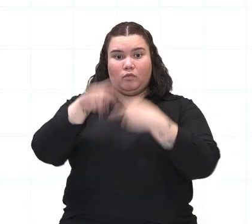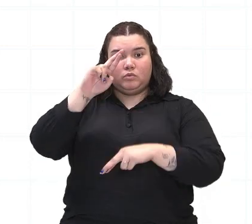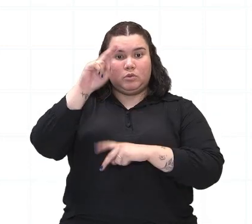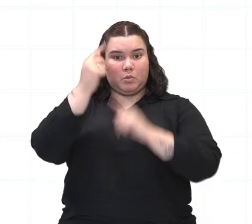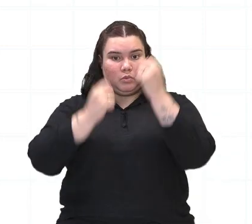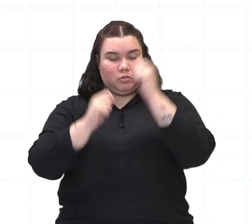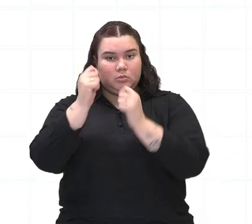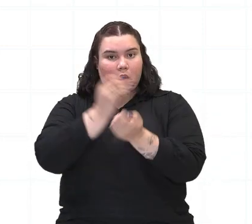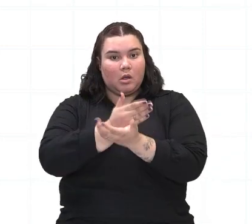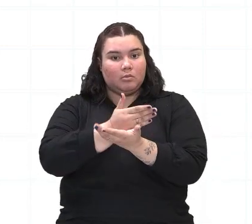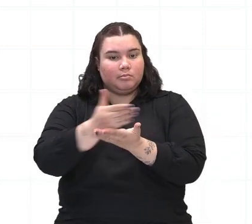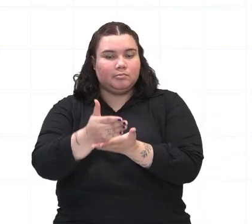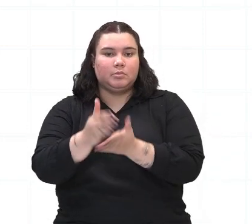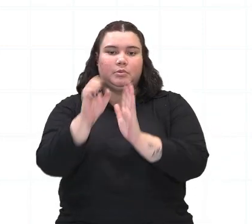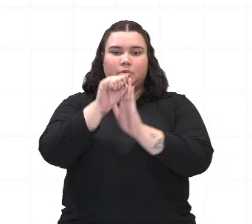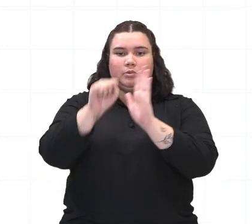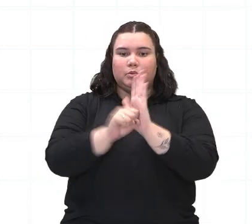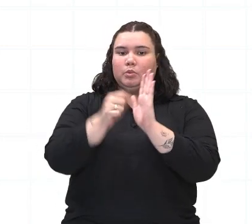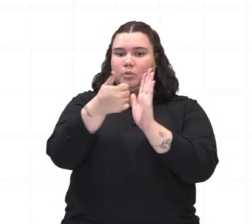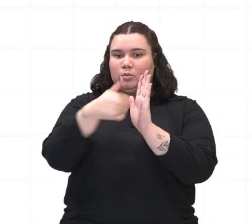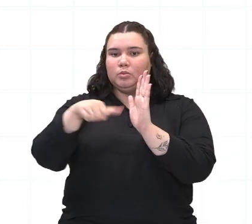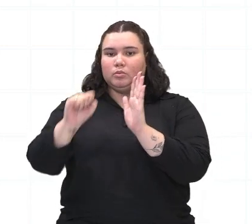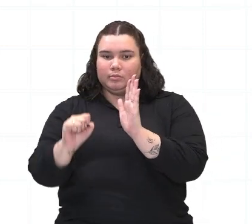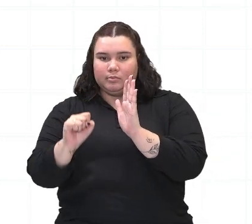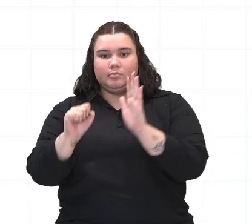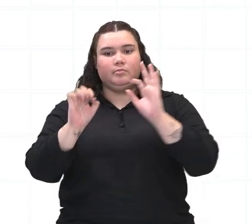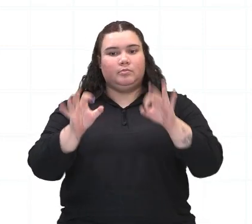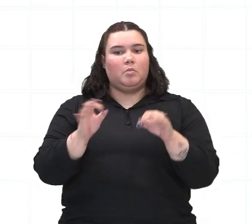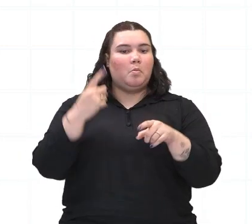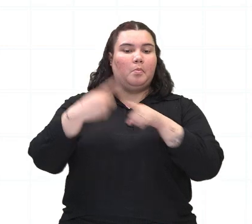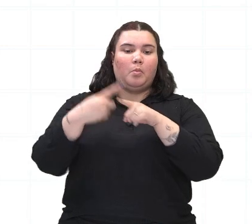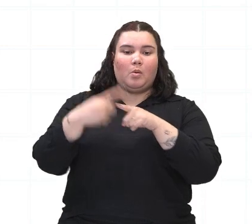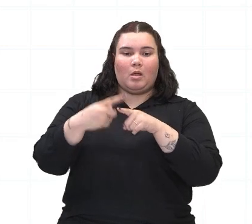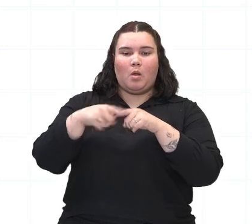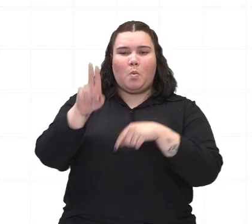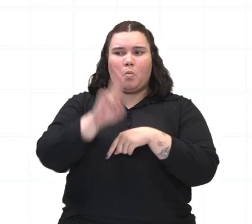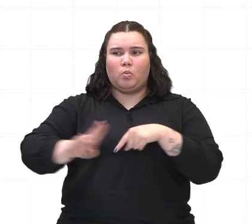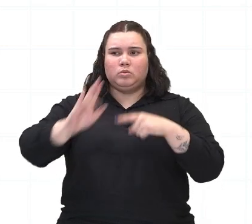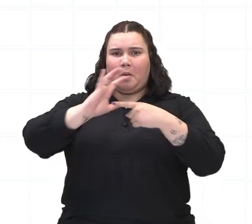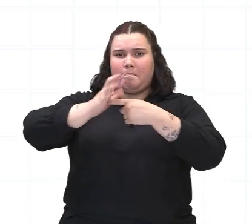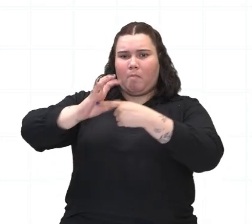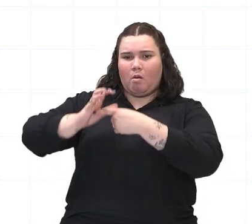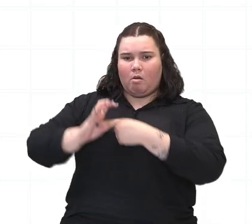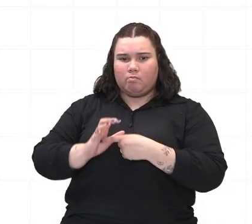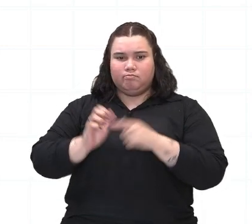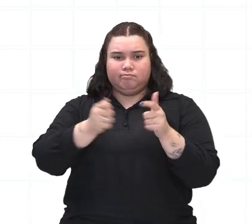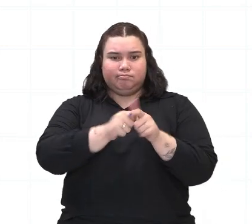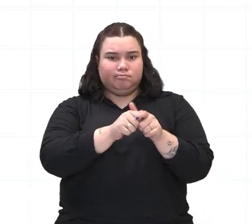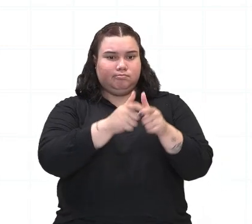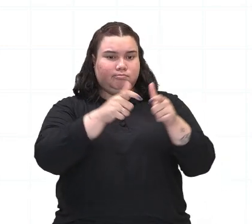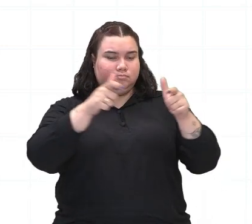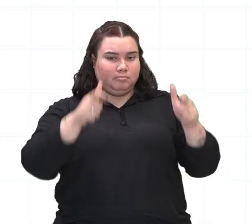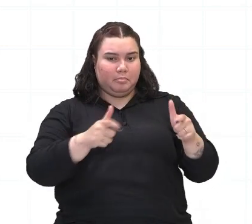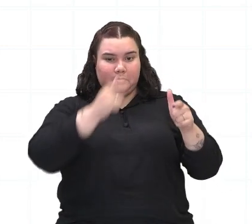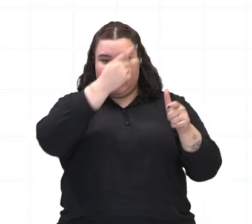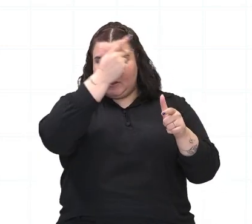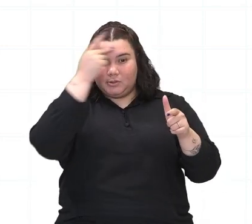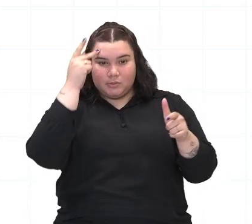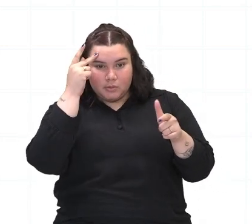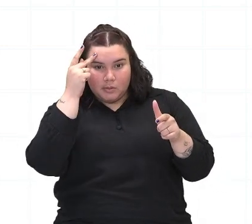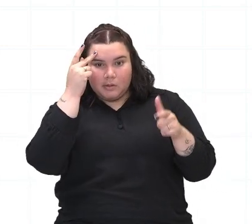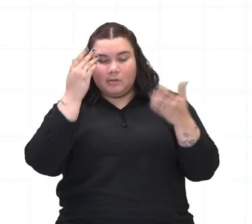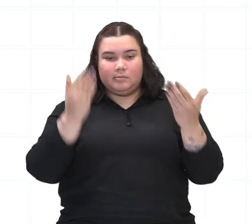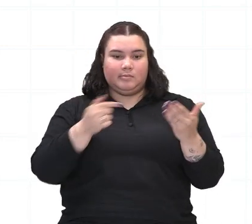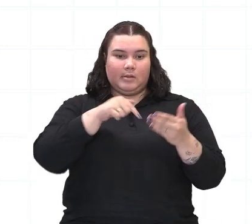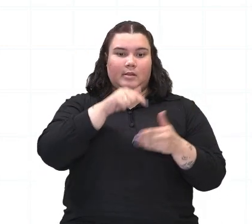Industrial iniciadas no século XVI isso porque com Advento de máquinas modernas muitos Trabalhadores